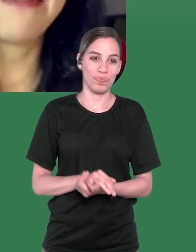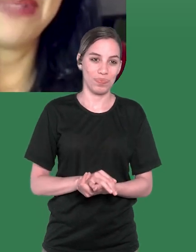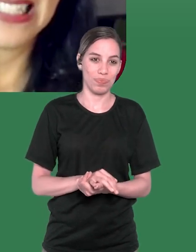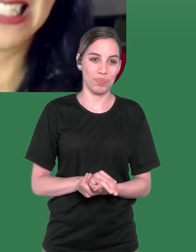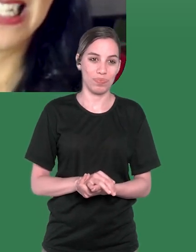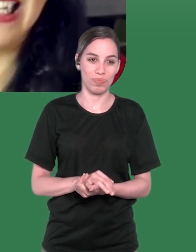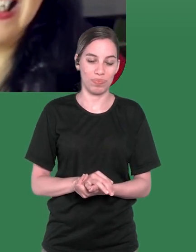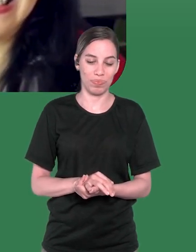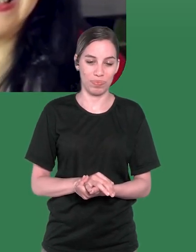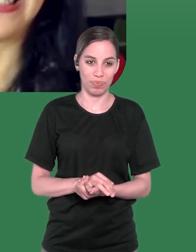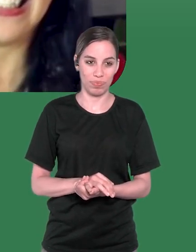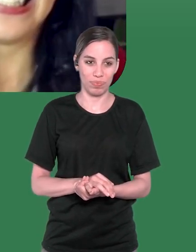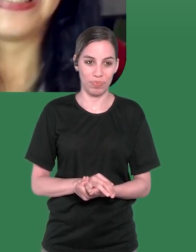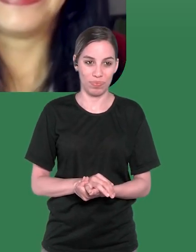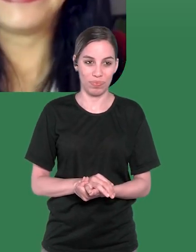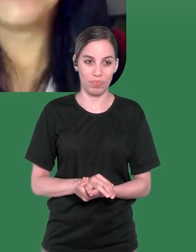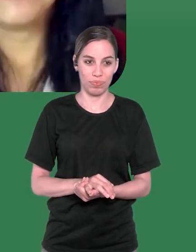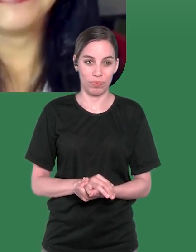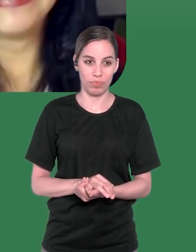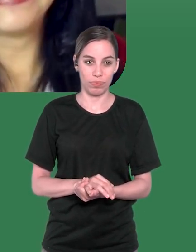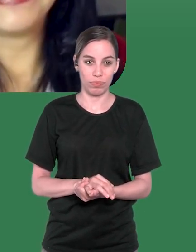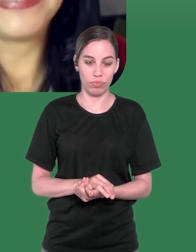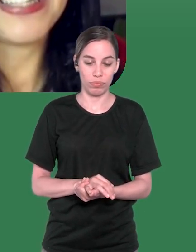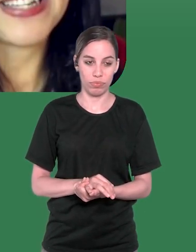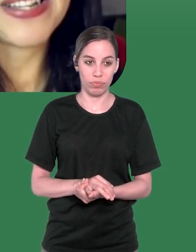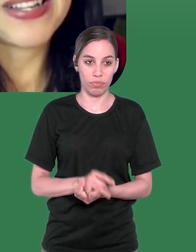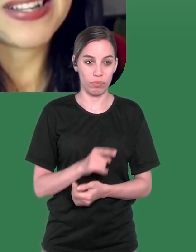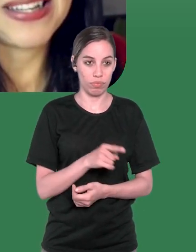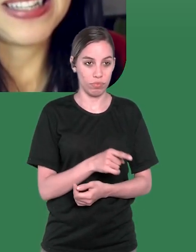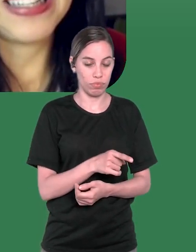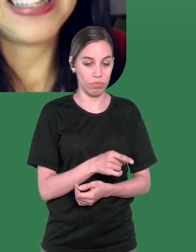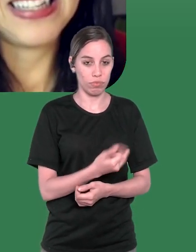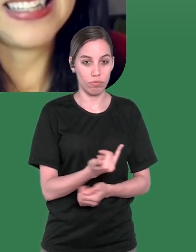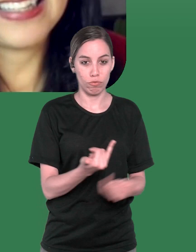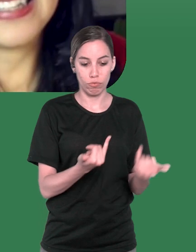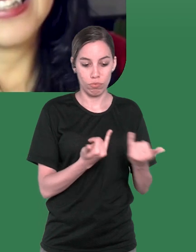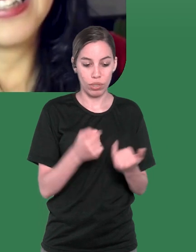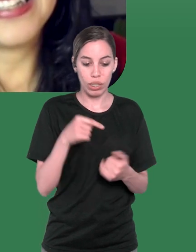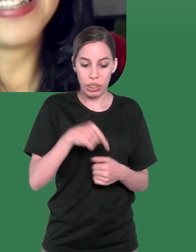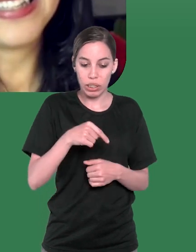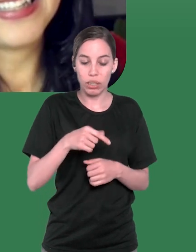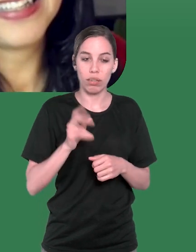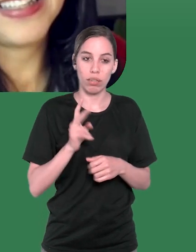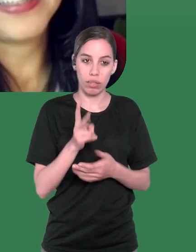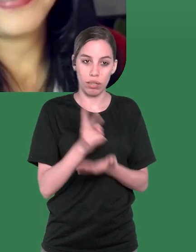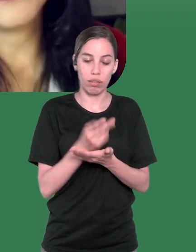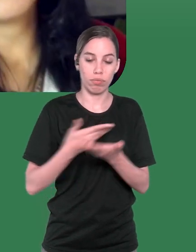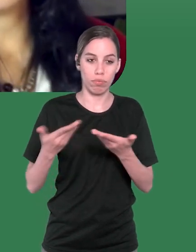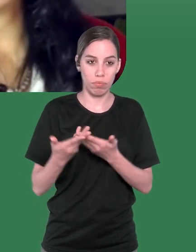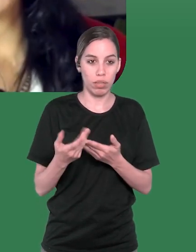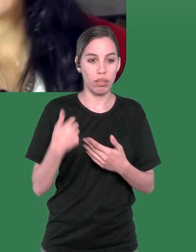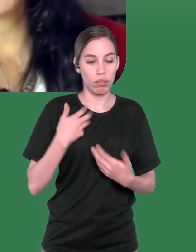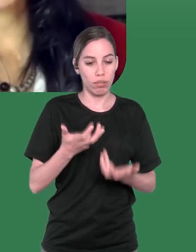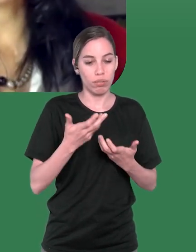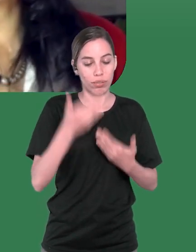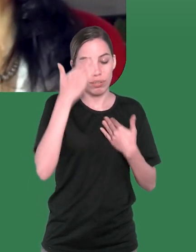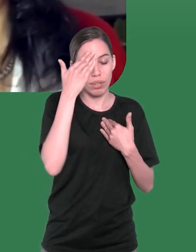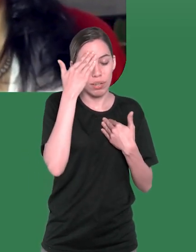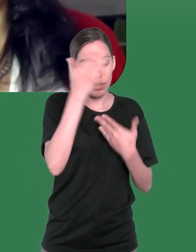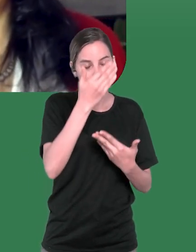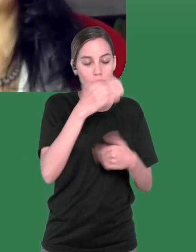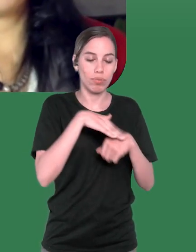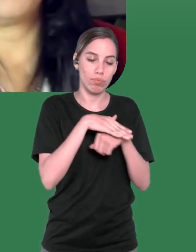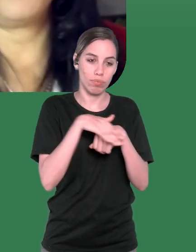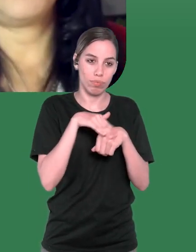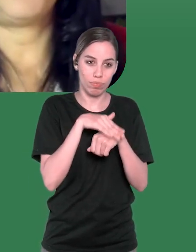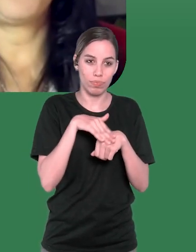essas etapas. isso. E aí você vem contar aqui no Sempre um Papo para a gente. Eu quero te agradecer muito por essa